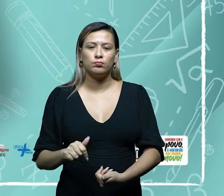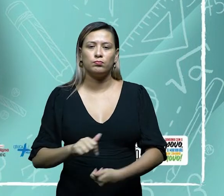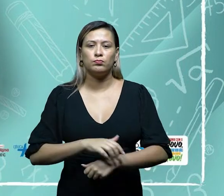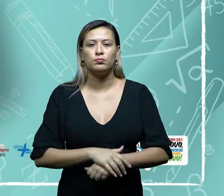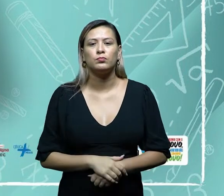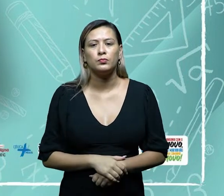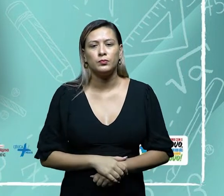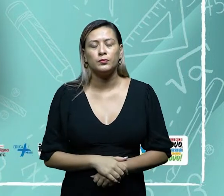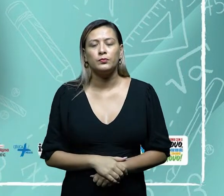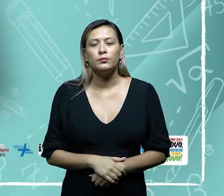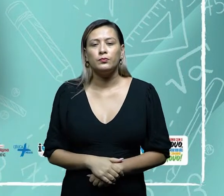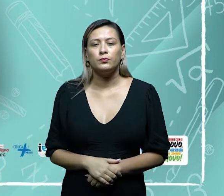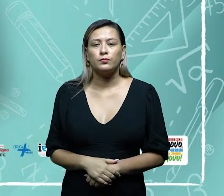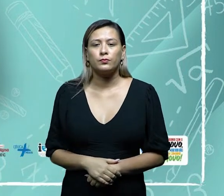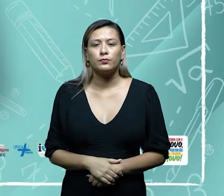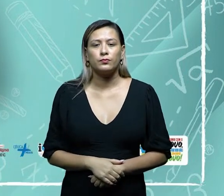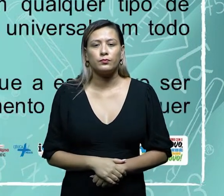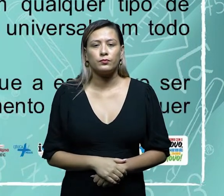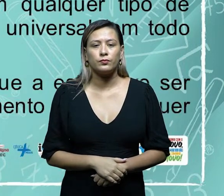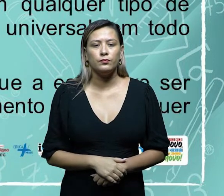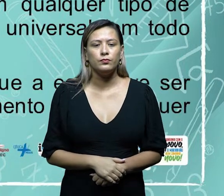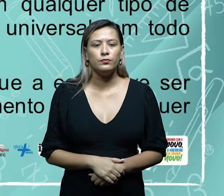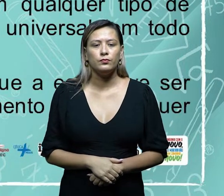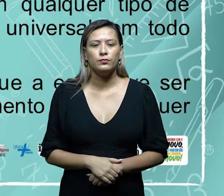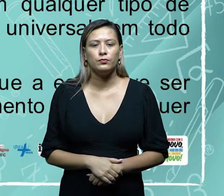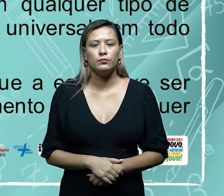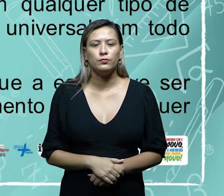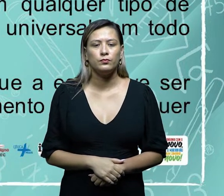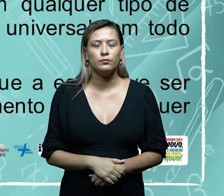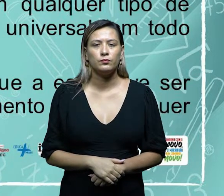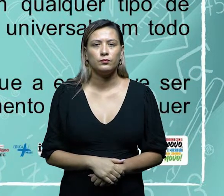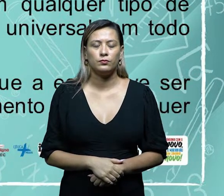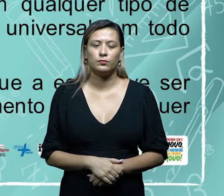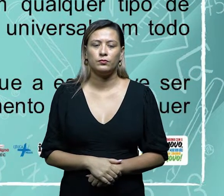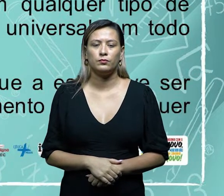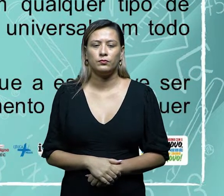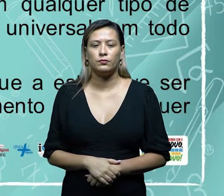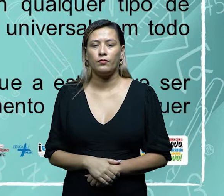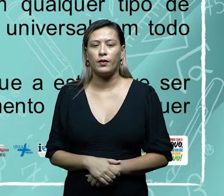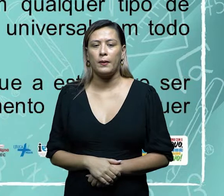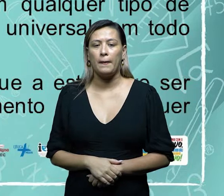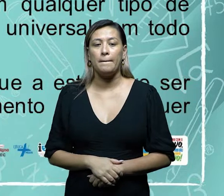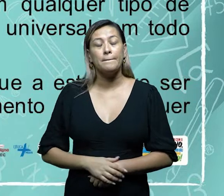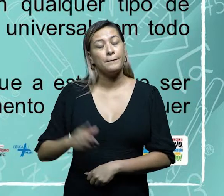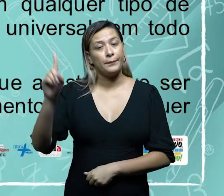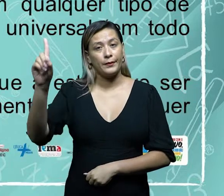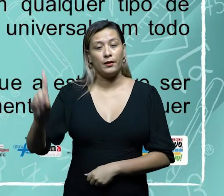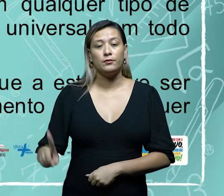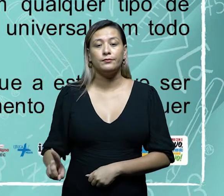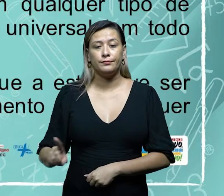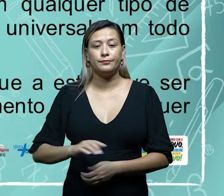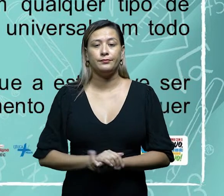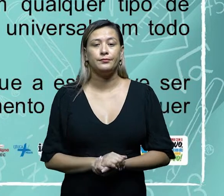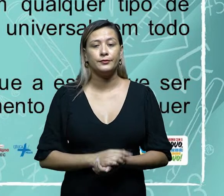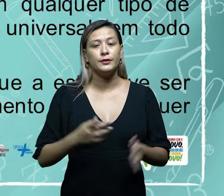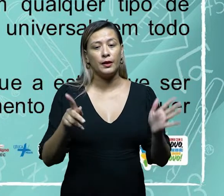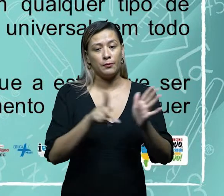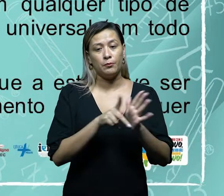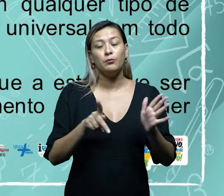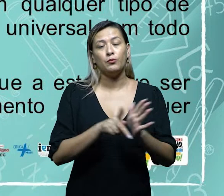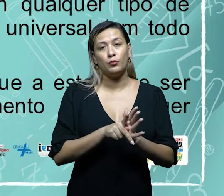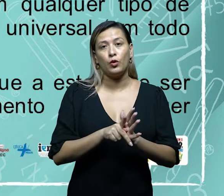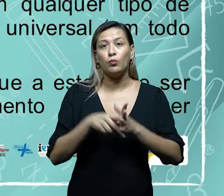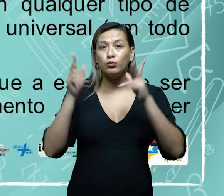né, universal, em todo o mundo. Então, pessoal, quer dizer que esses direitos, eles são inerentes à